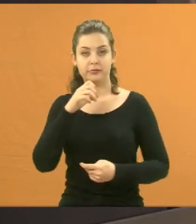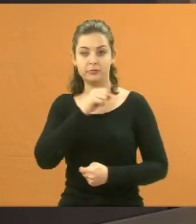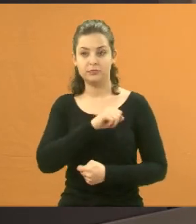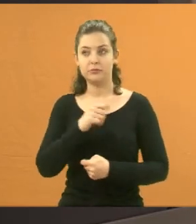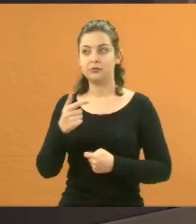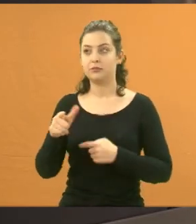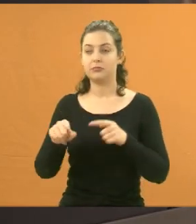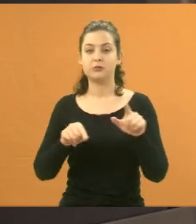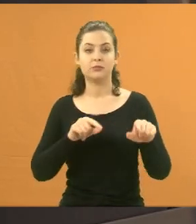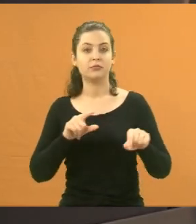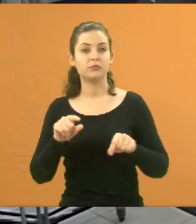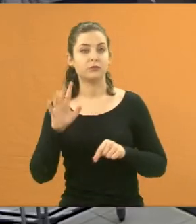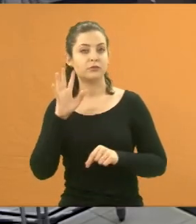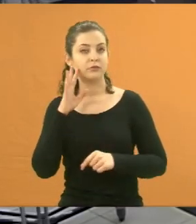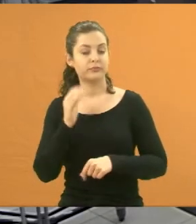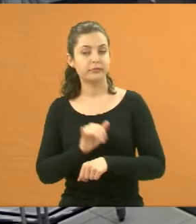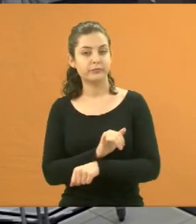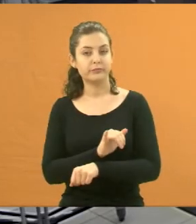buscar alternativas.